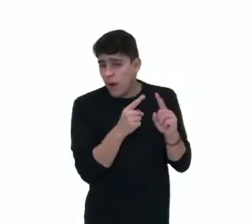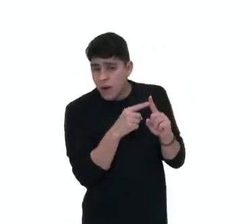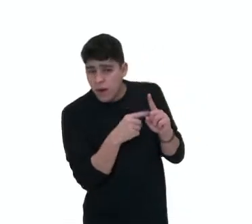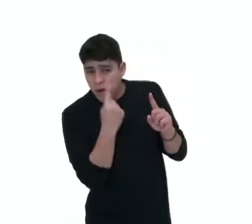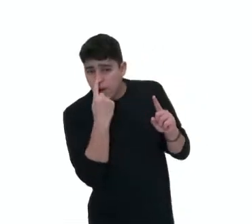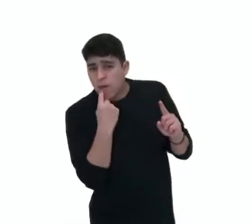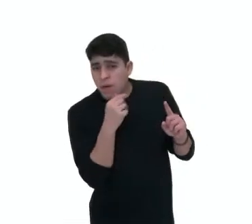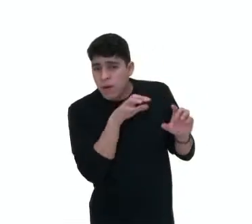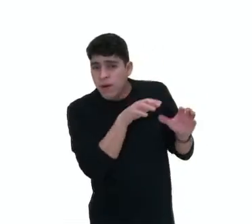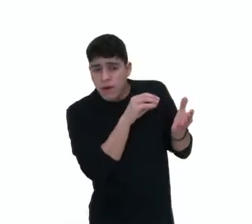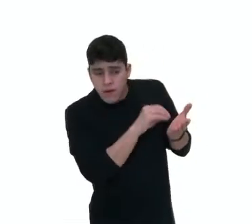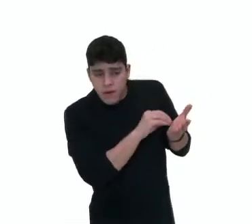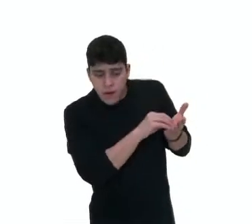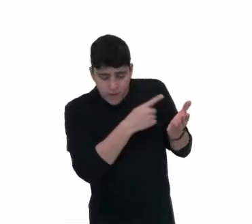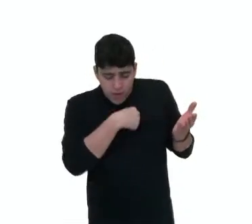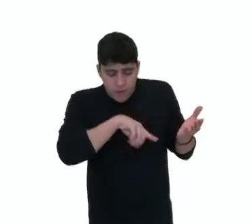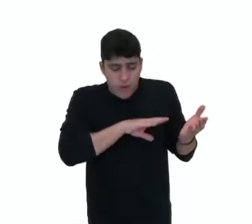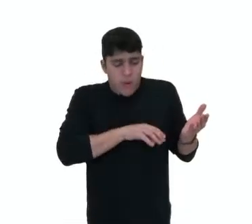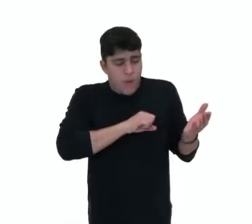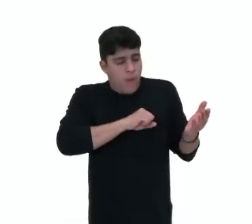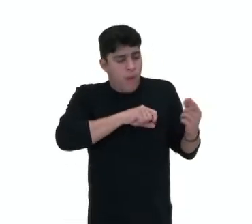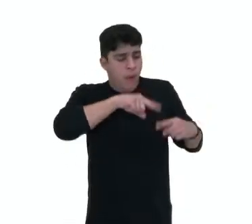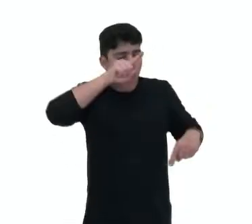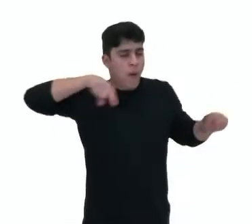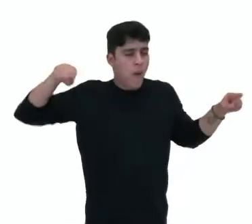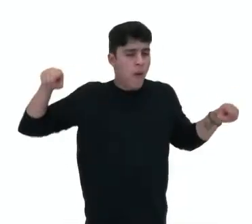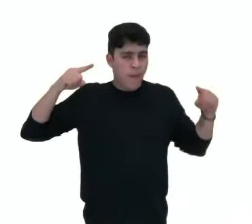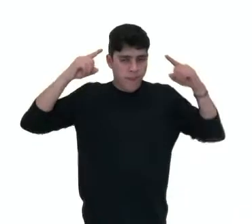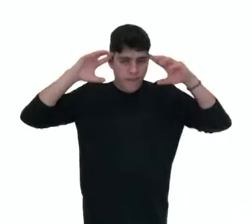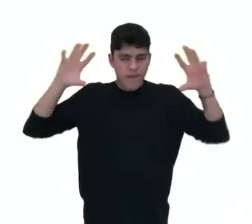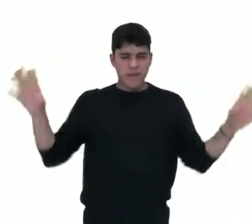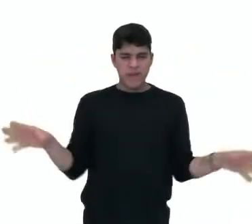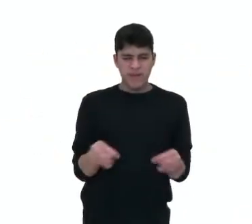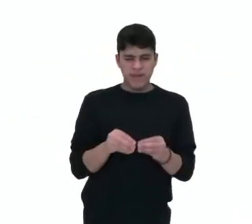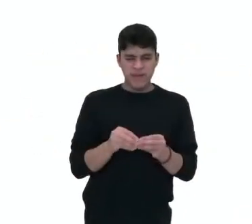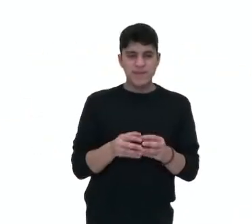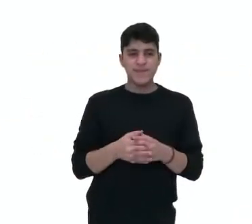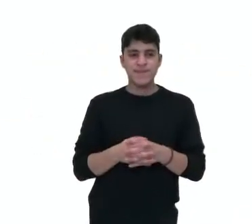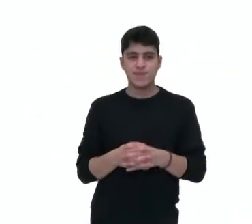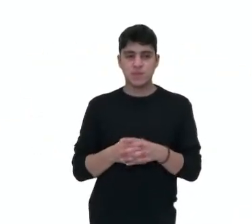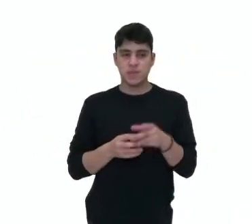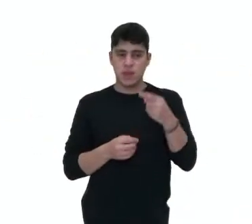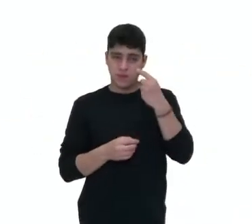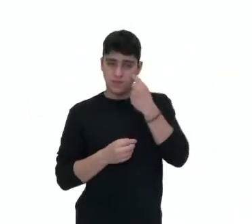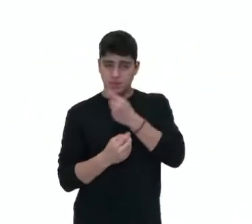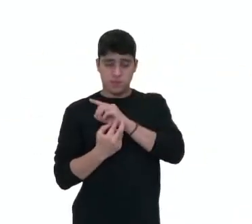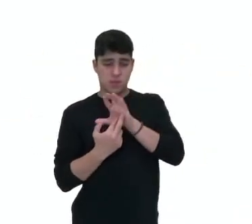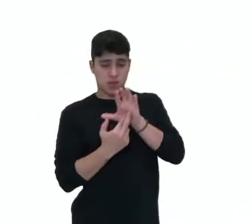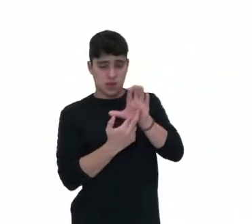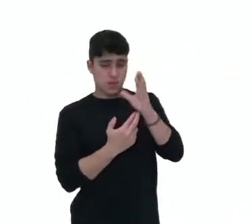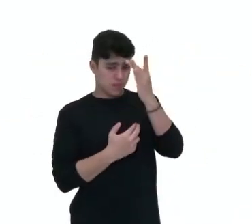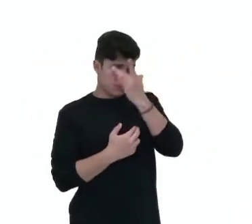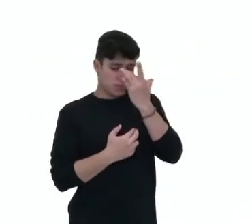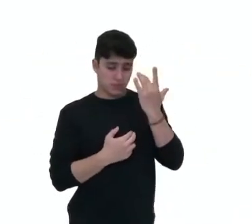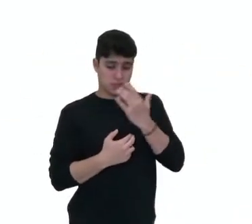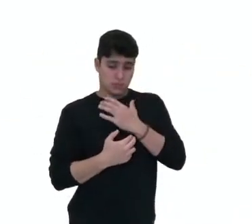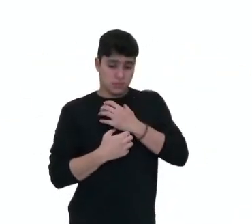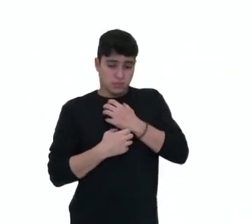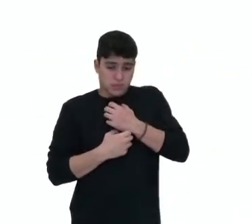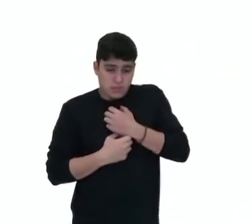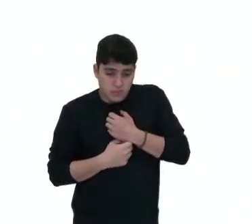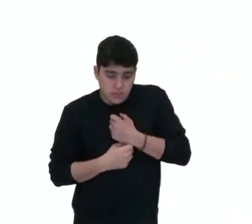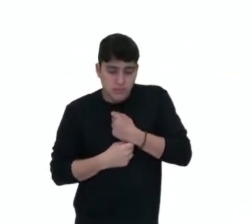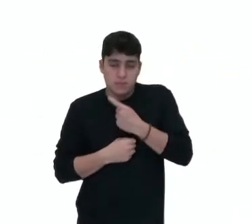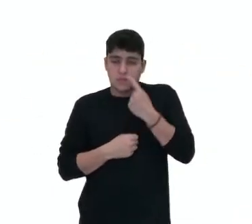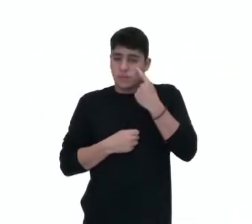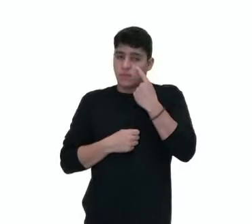pessoas. Alguns podem aparecer, outros não. E aqui a gente tem uma representação de uma pessoa com um dos sintomas,